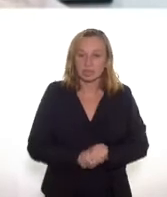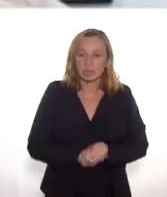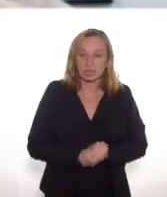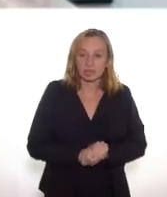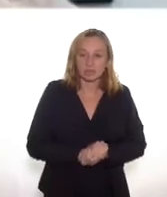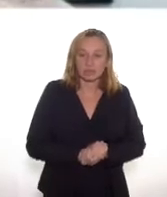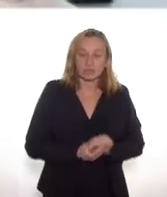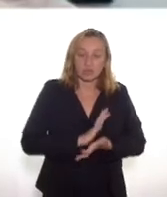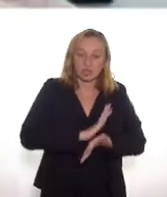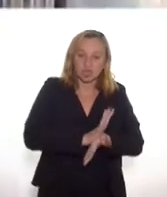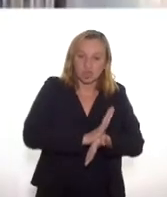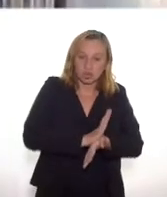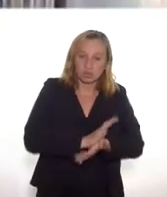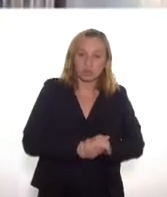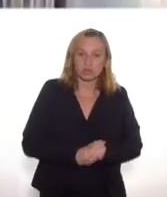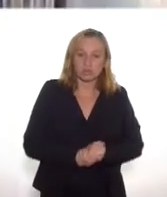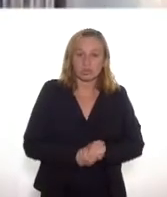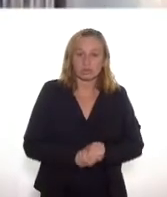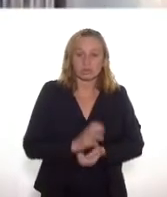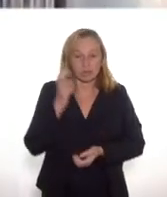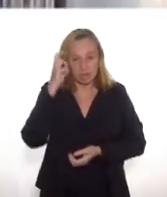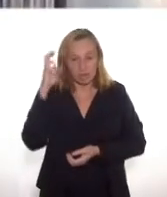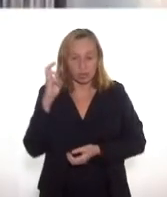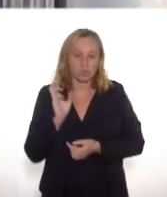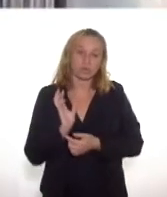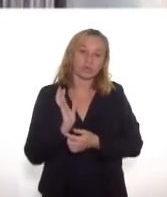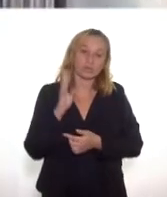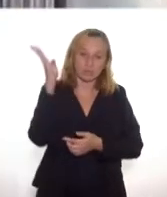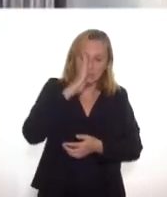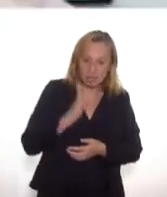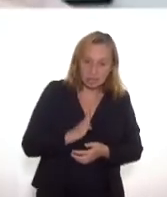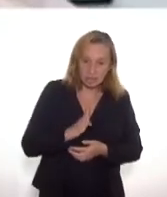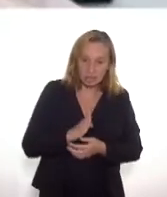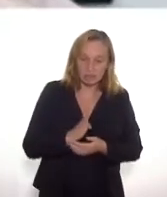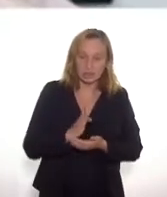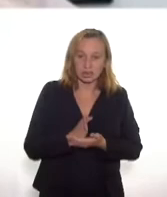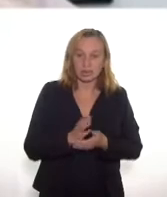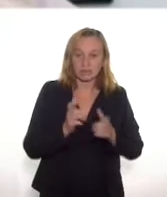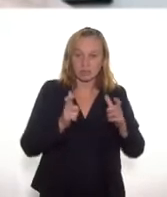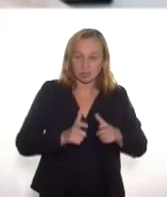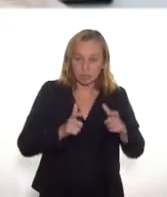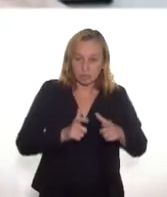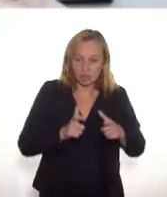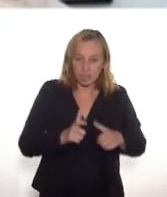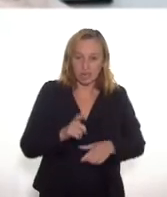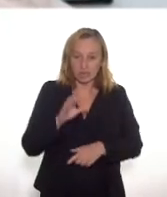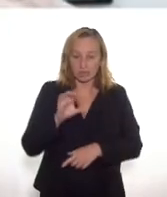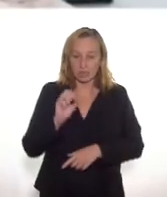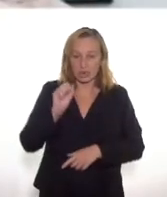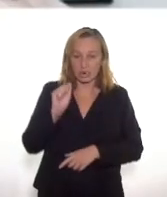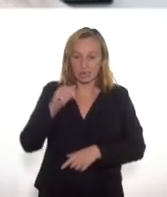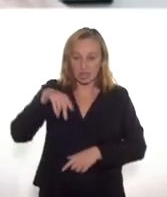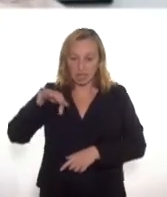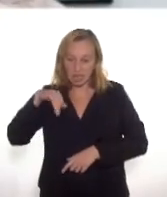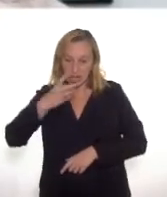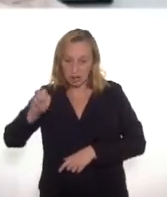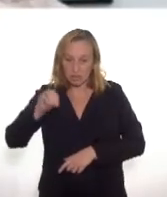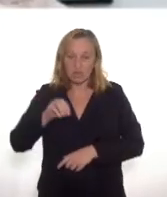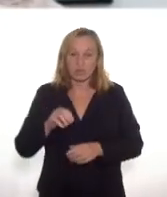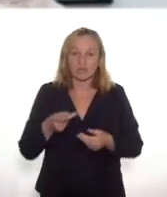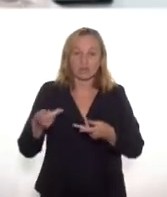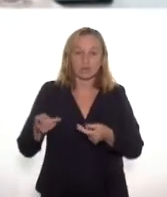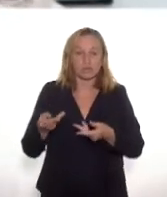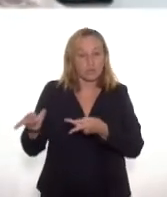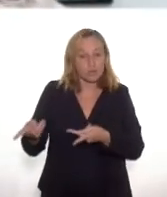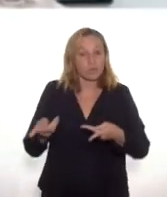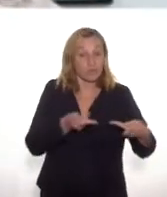uma destruição da cultura brasileira. Boa parte do acervo do Canecão, e aqui eu faço o convite para todo deputado que